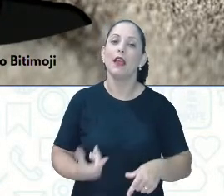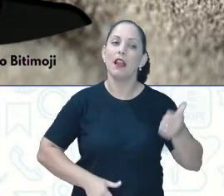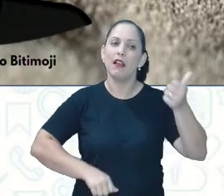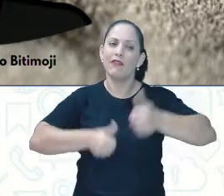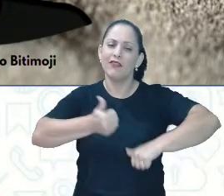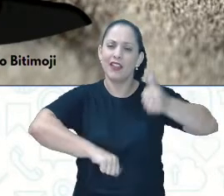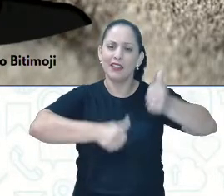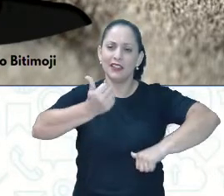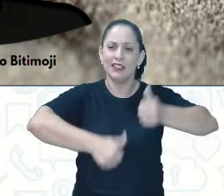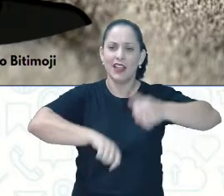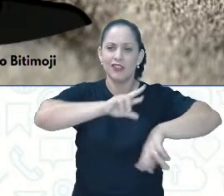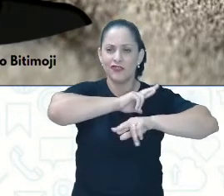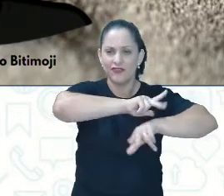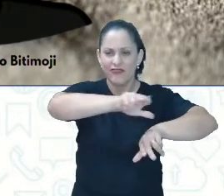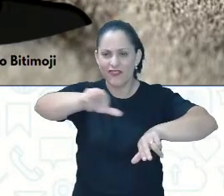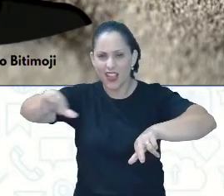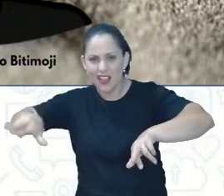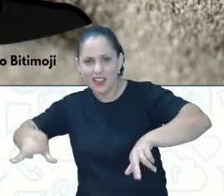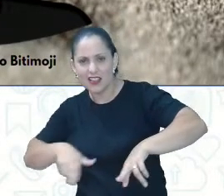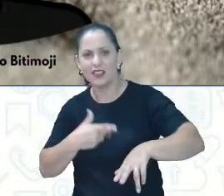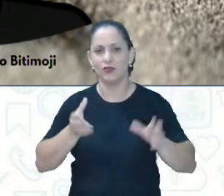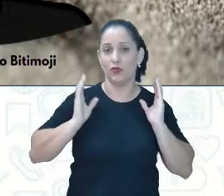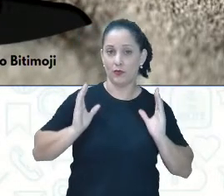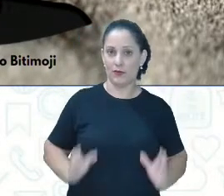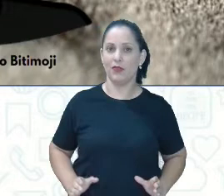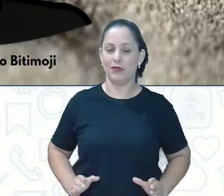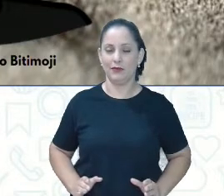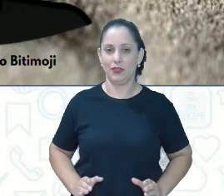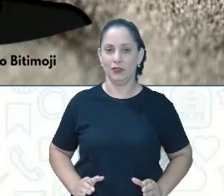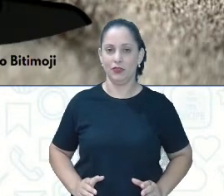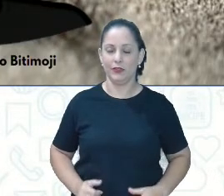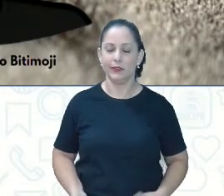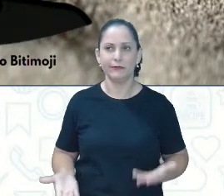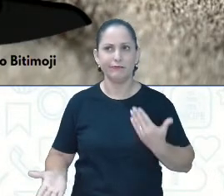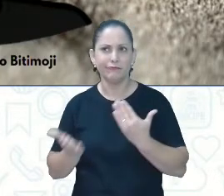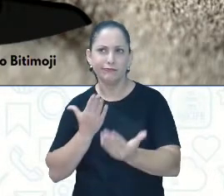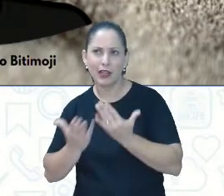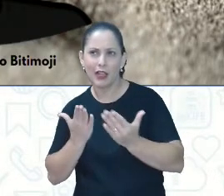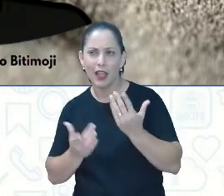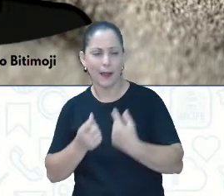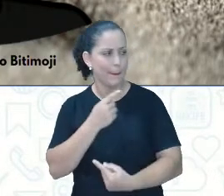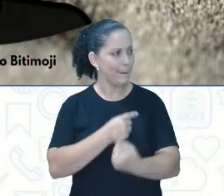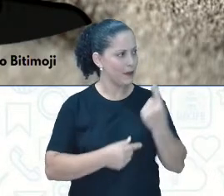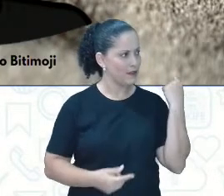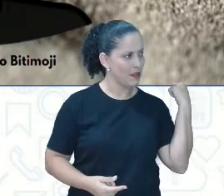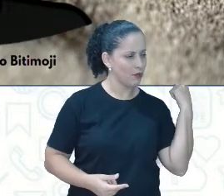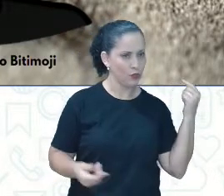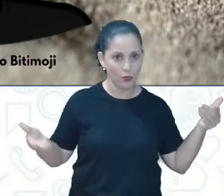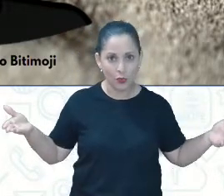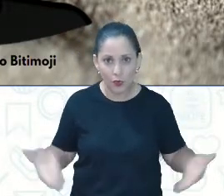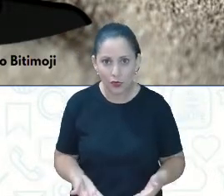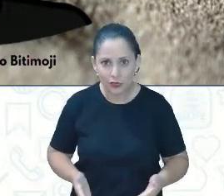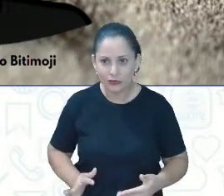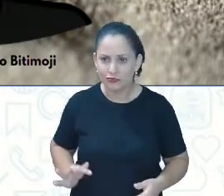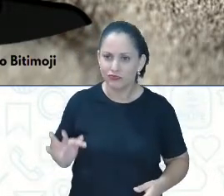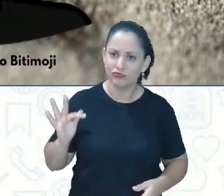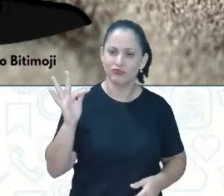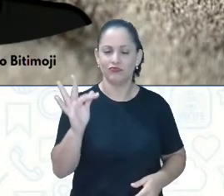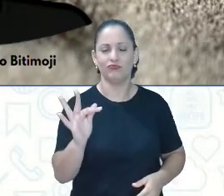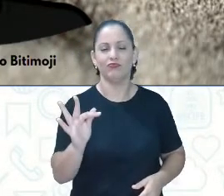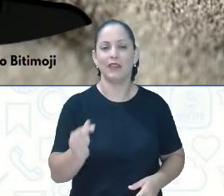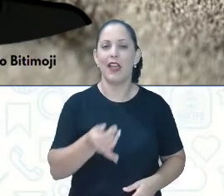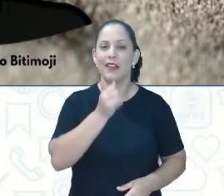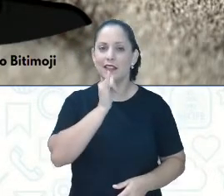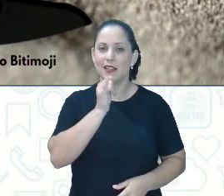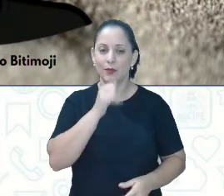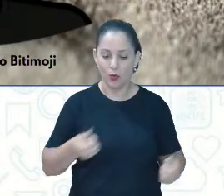humanas, comparando o presente e passado, né? Então, a gente pode dizer, por exemplo, que questões que a gente vivencia